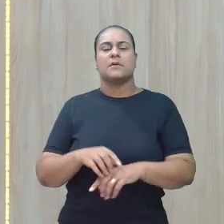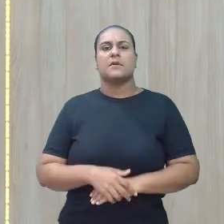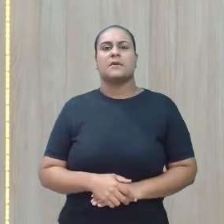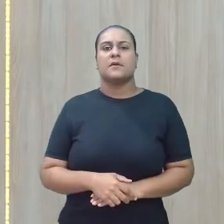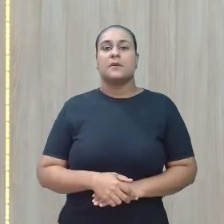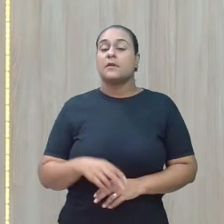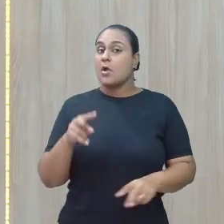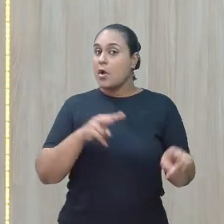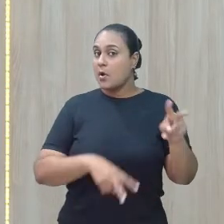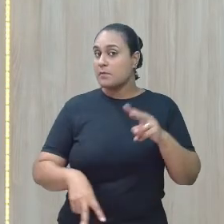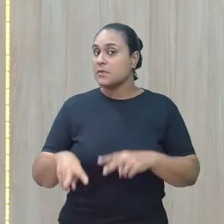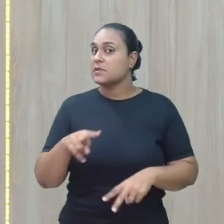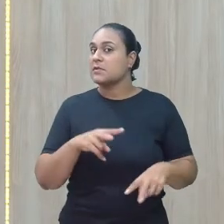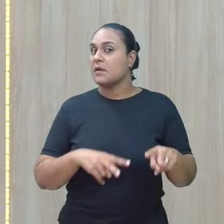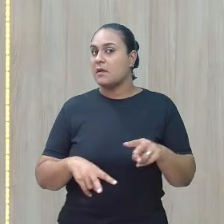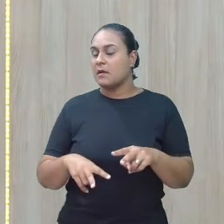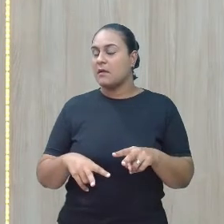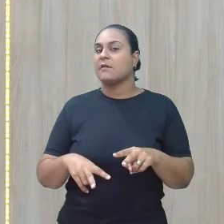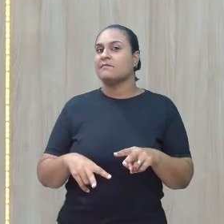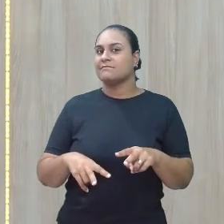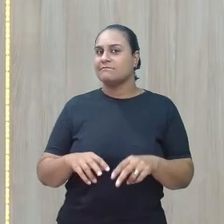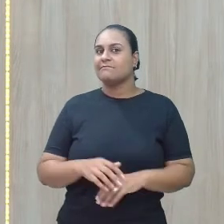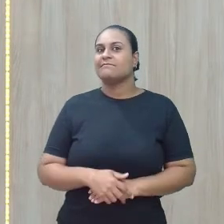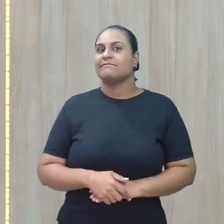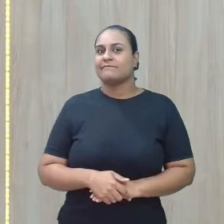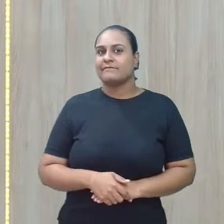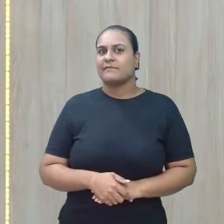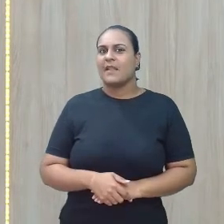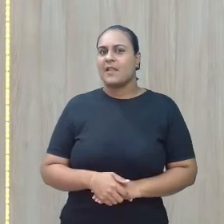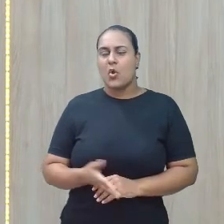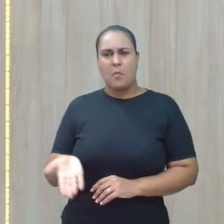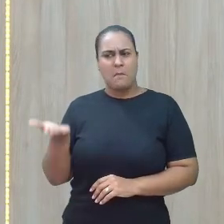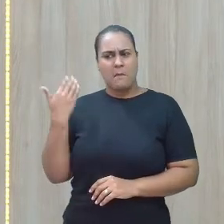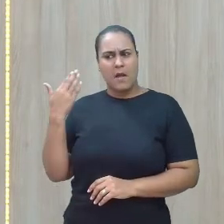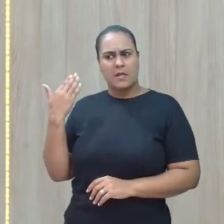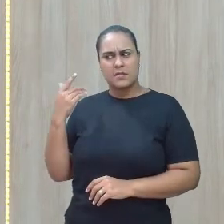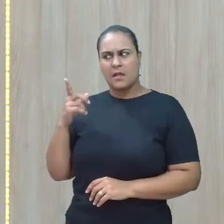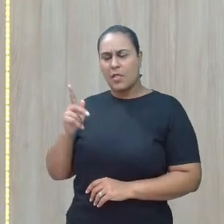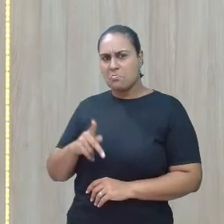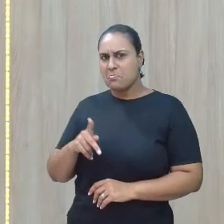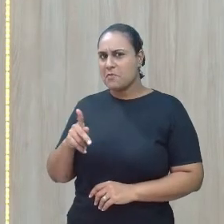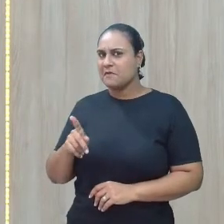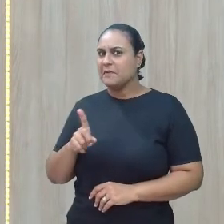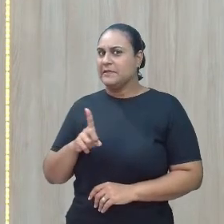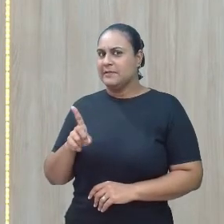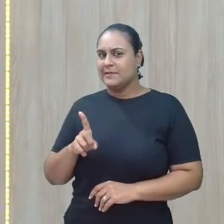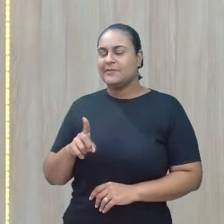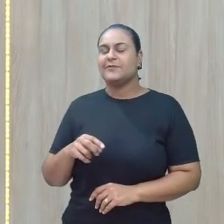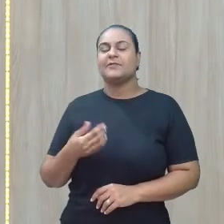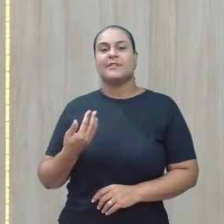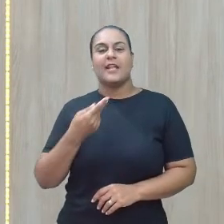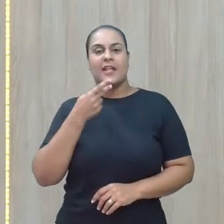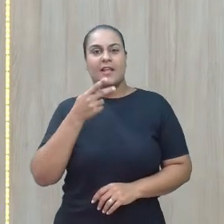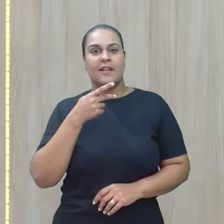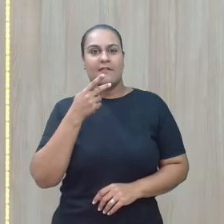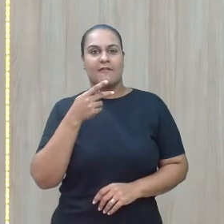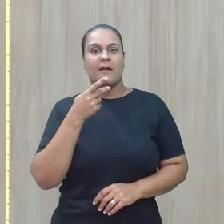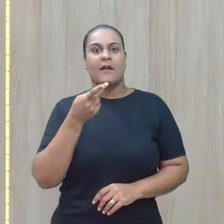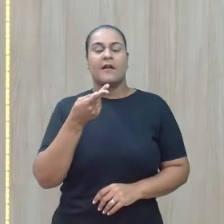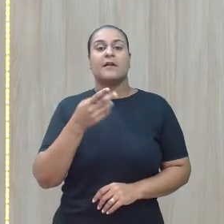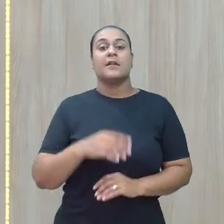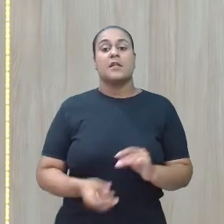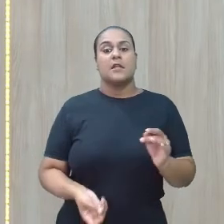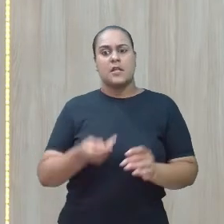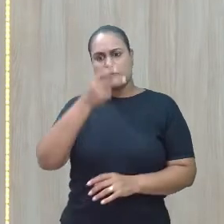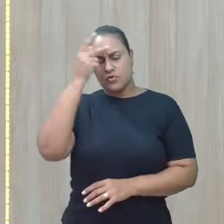Então, observem o quanto, né, esse passado que o Plínio se refere, e os produtores dessa cultura